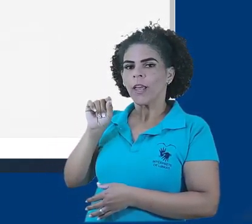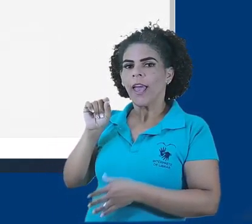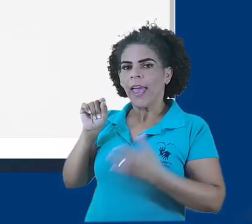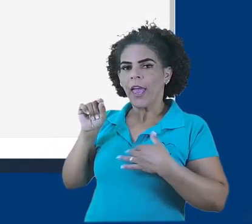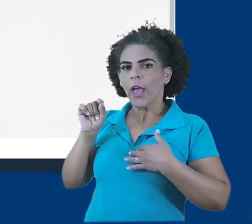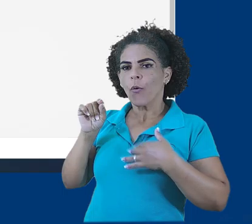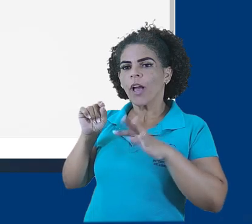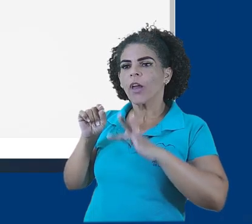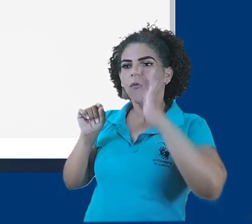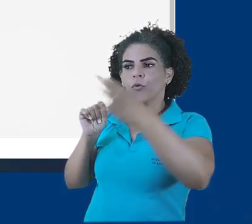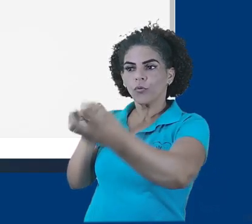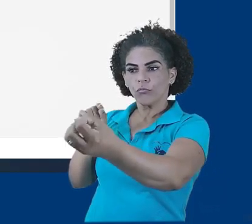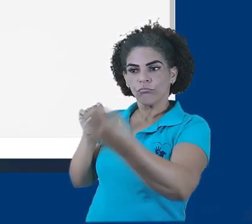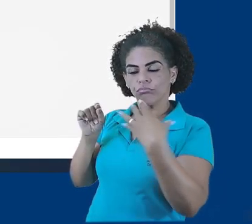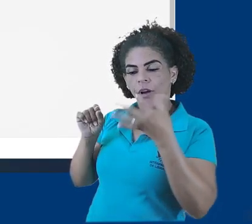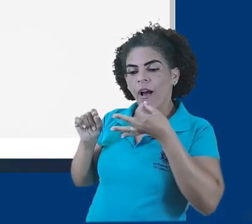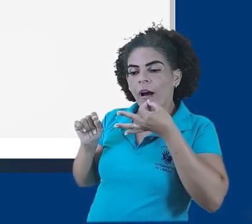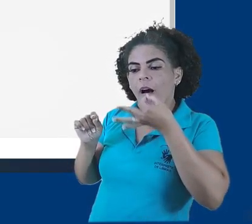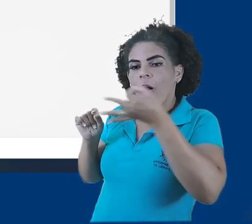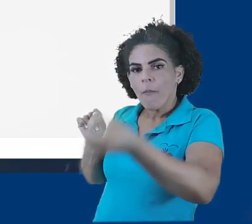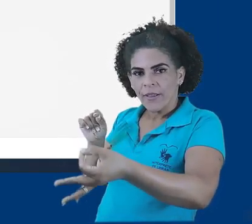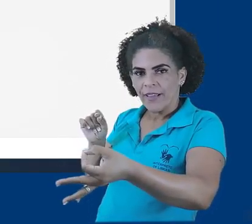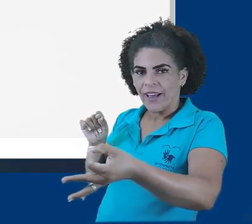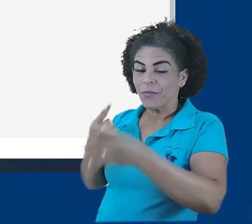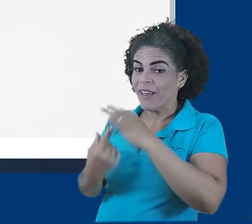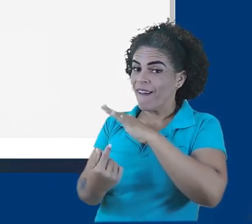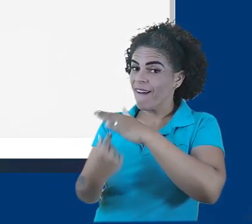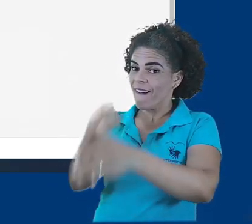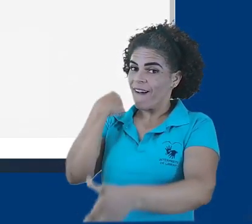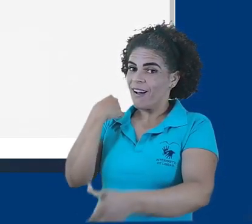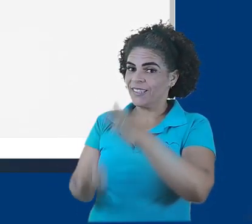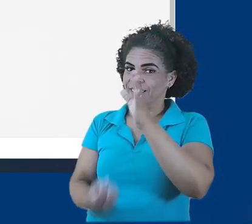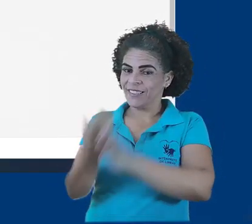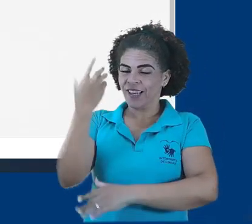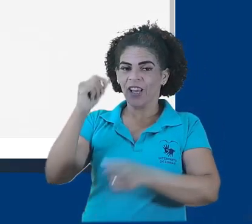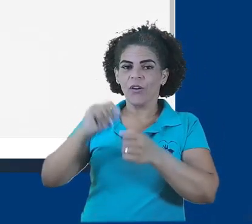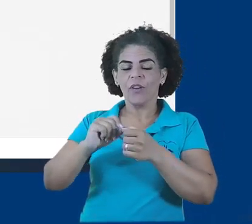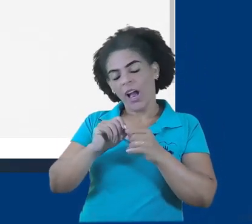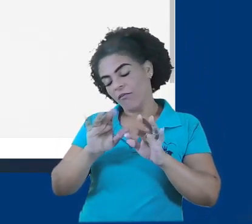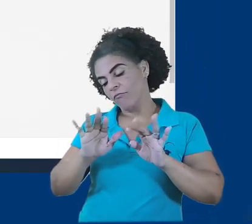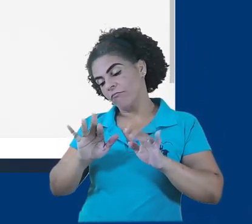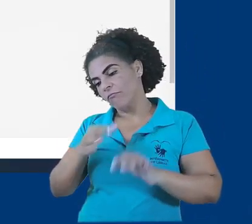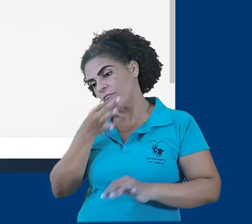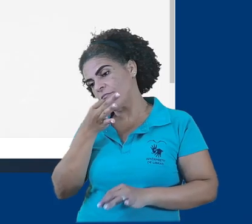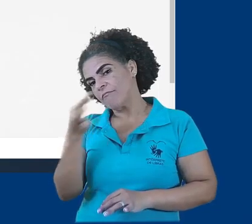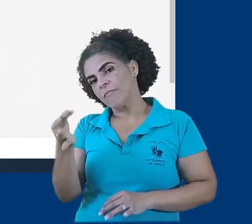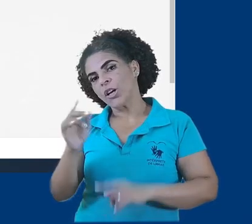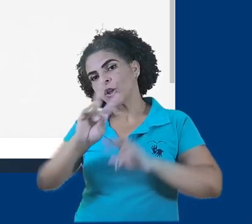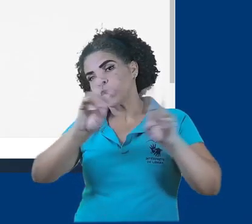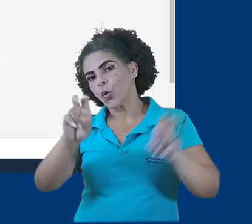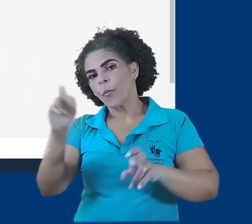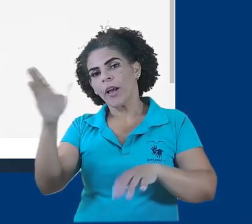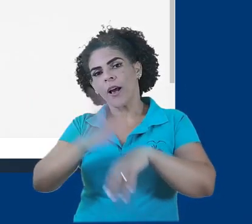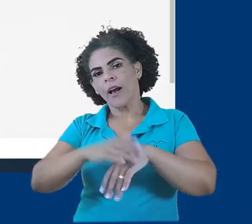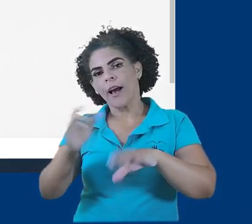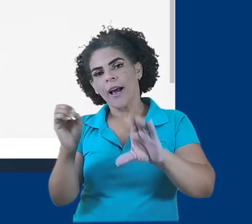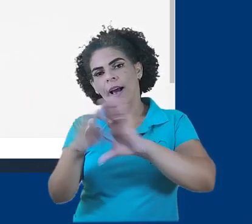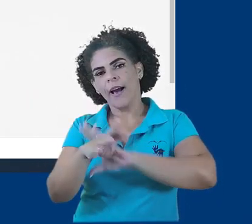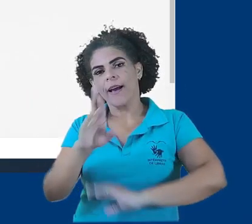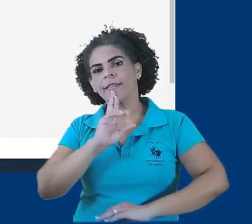marquei a opção eu quero enviar um comentário the feedback on E aí